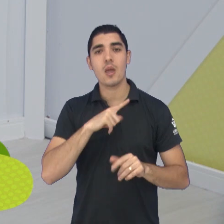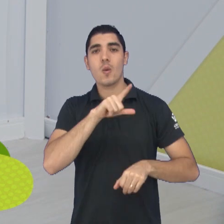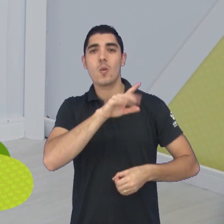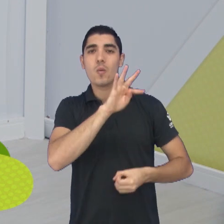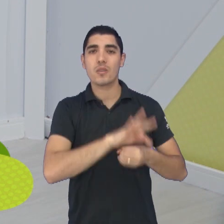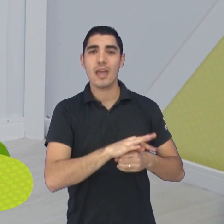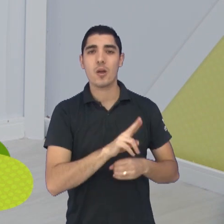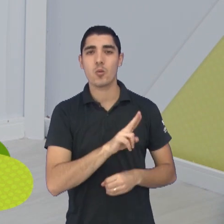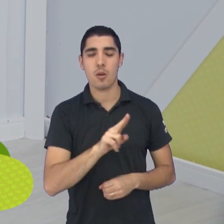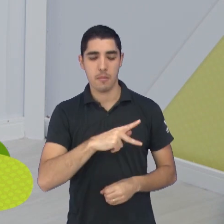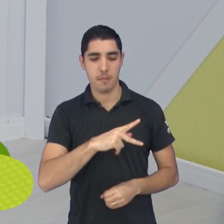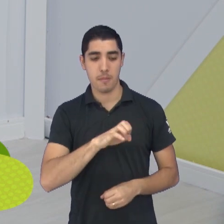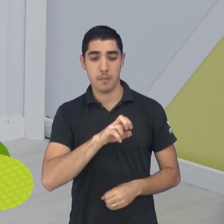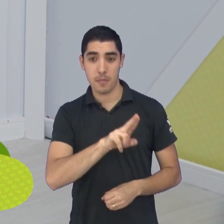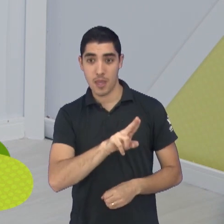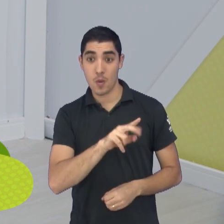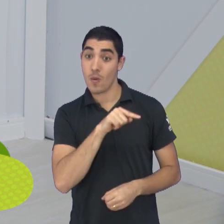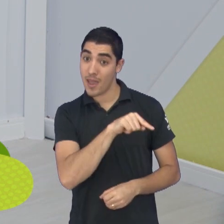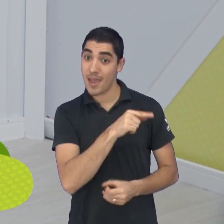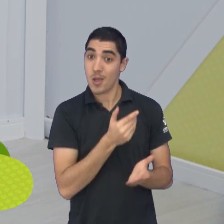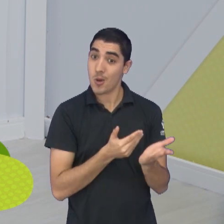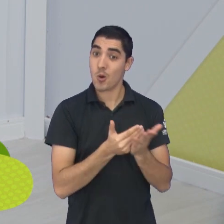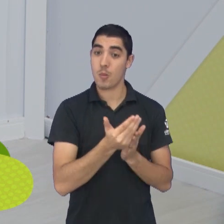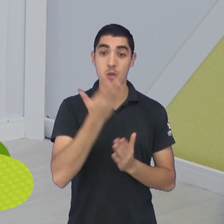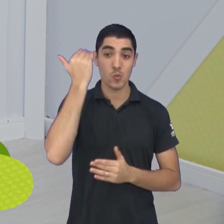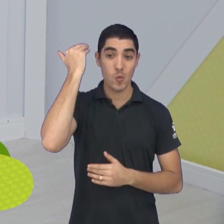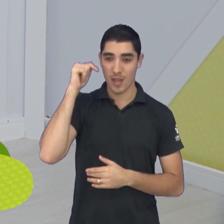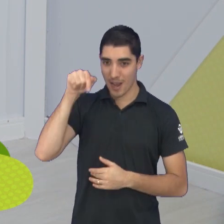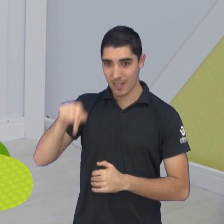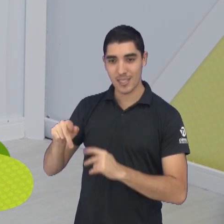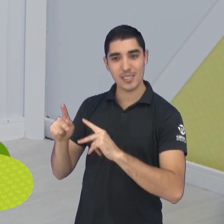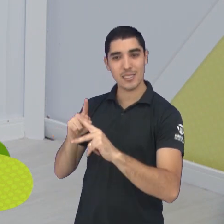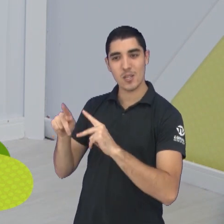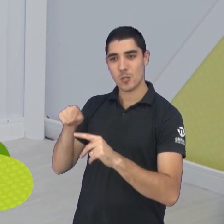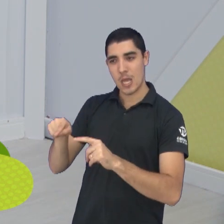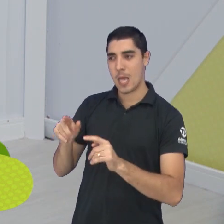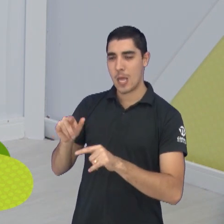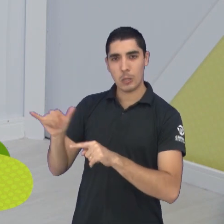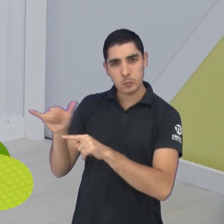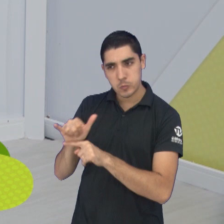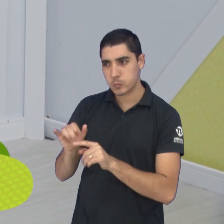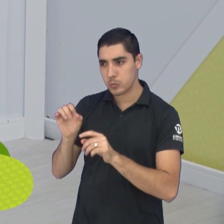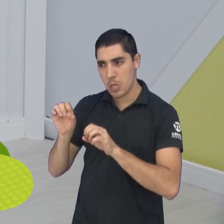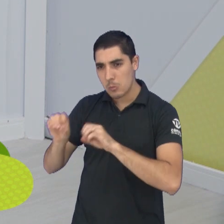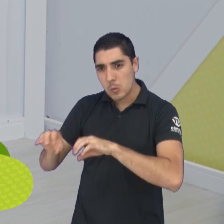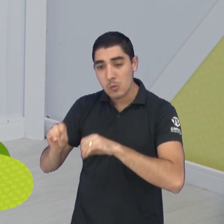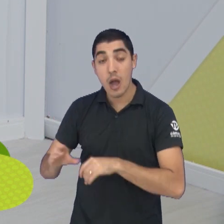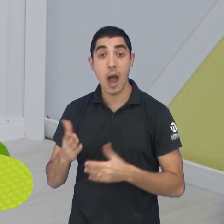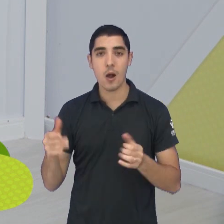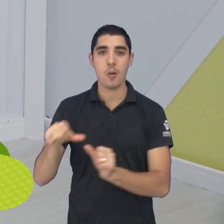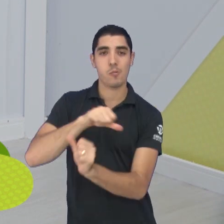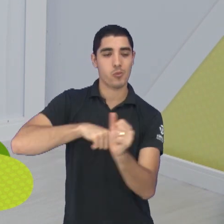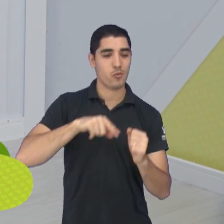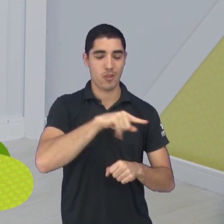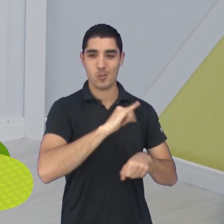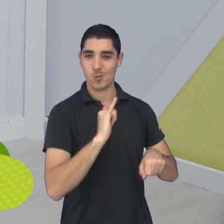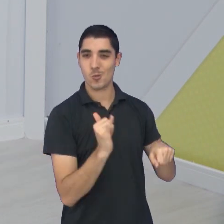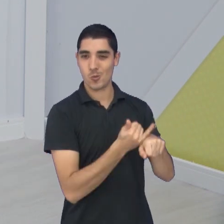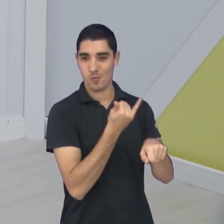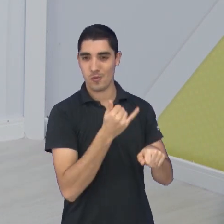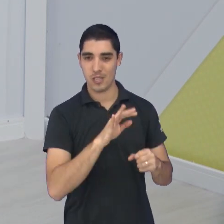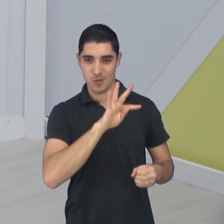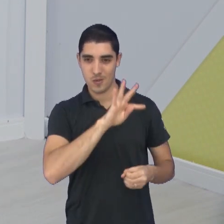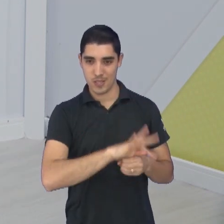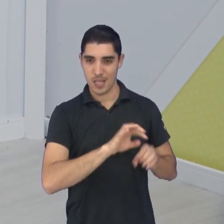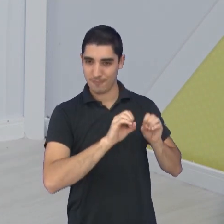projeto novo aqui do São José Vôlei, aqui, né, em São José, e agora está lá no Joinville. Ô Matheus, coloca pra gente aqui